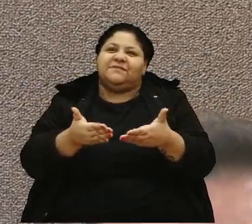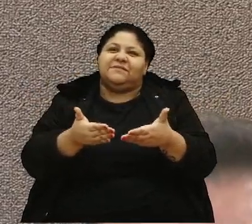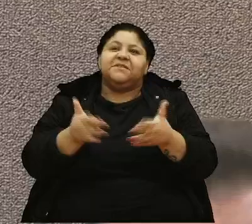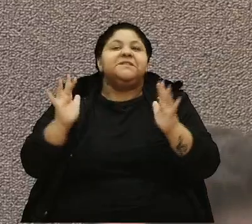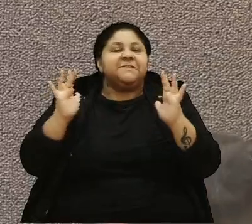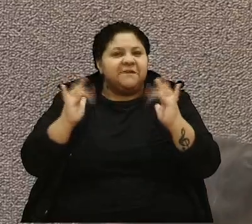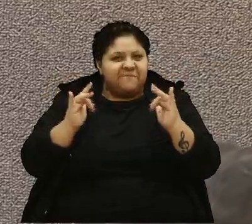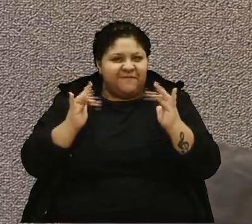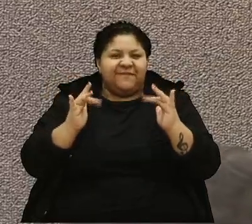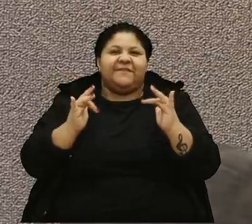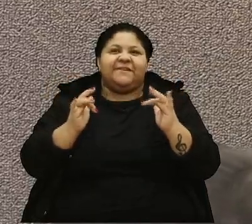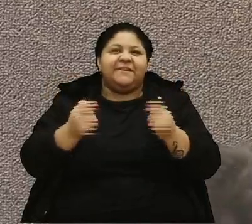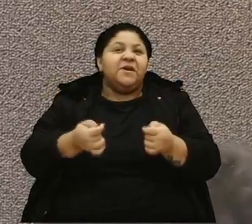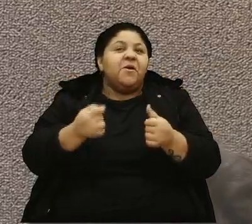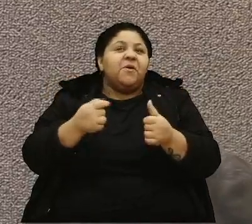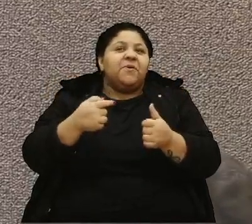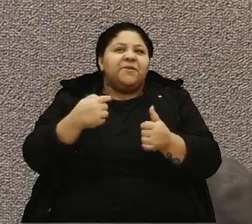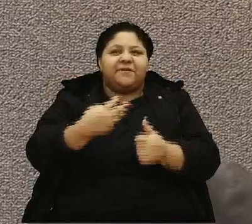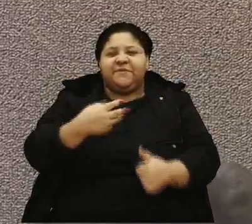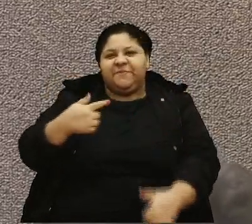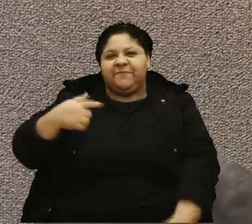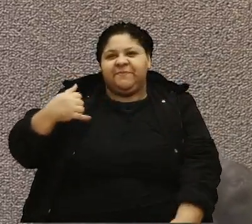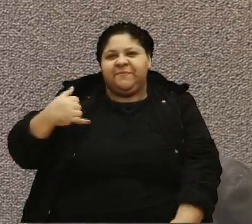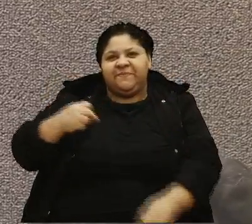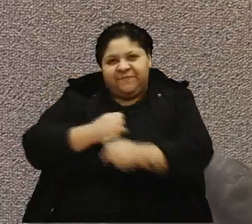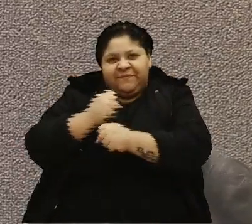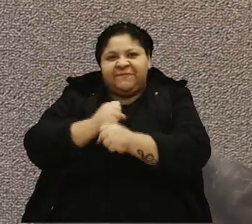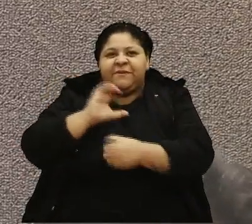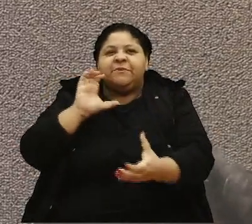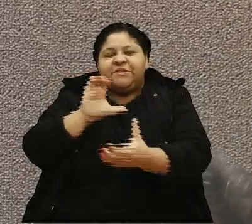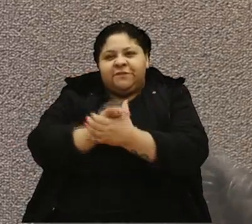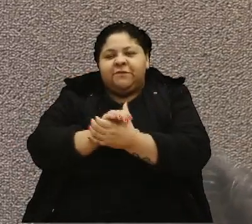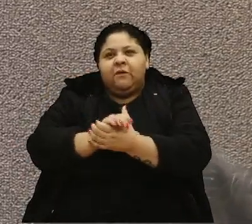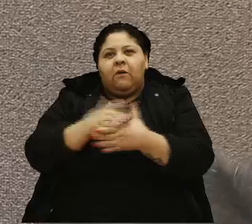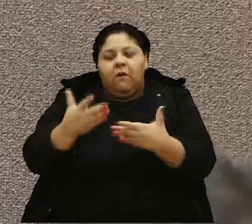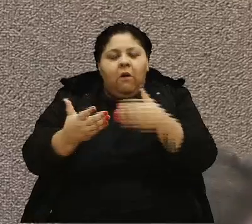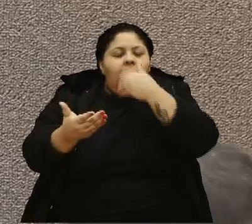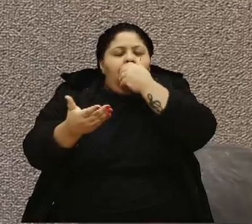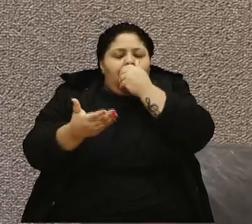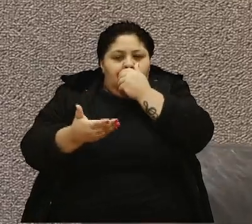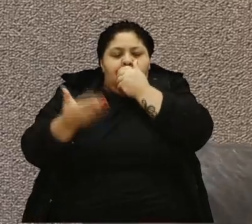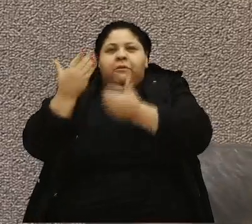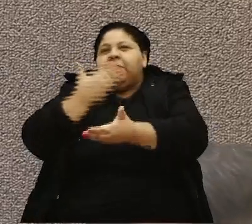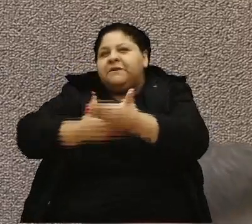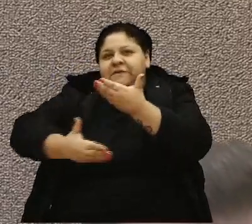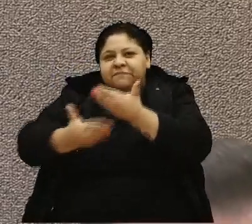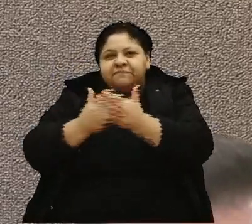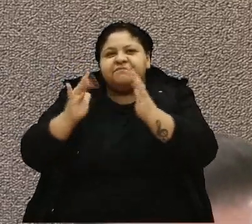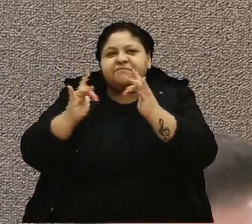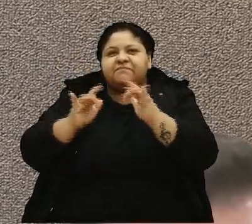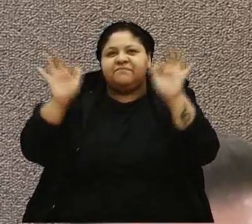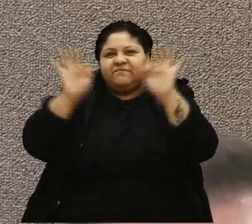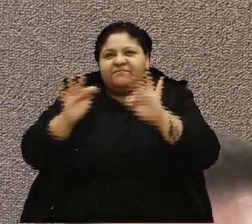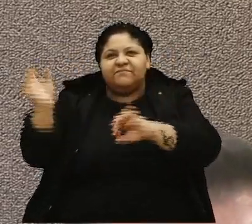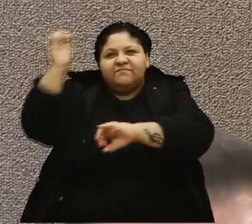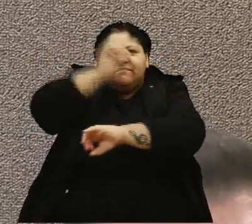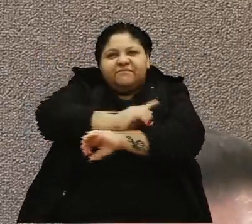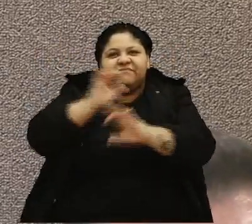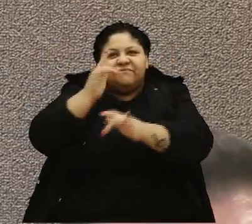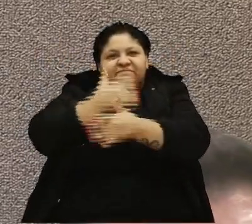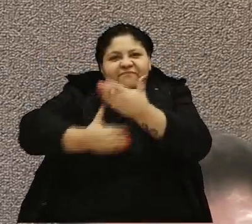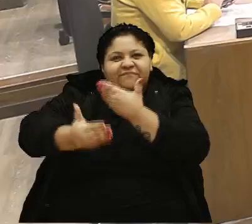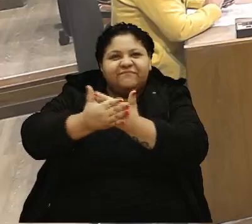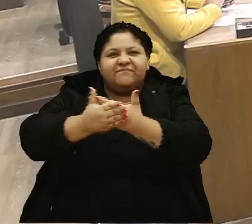namorando, com quase 37 anos de casado. Então, a todos os enamorados, feliz Dia dos Namorados para